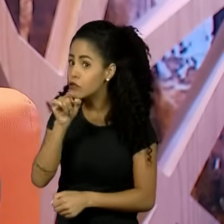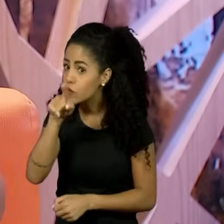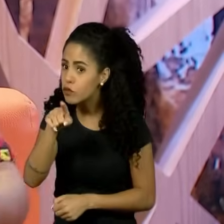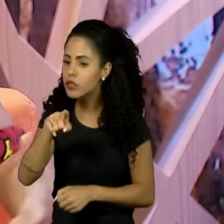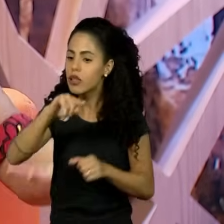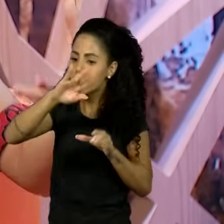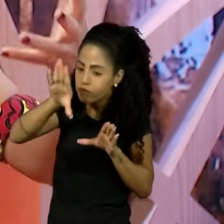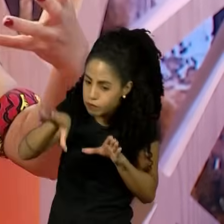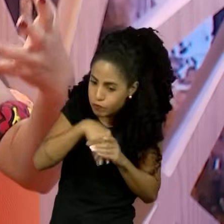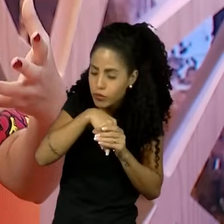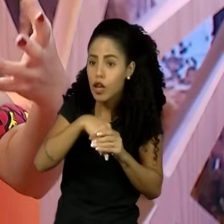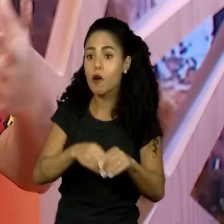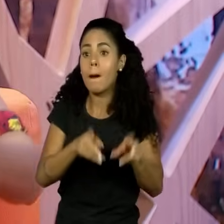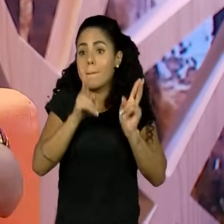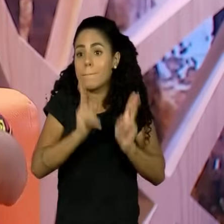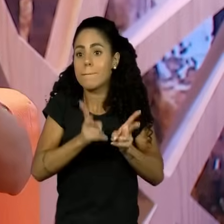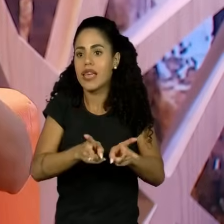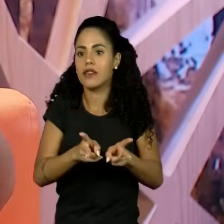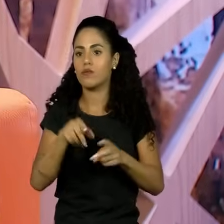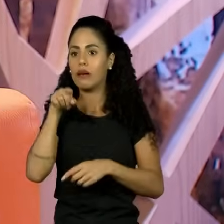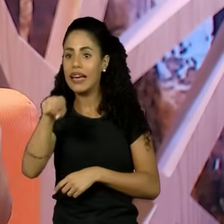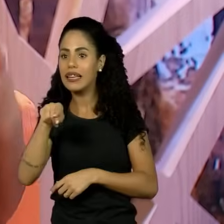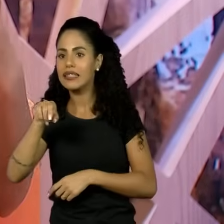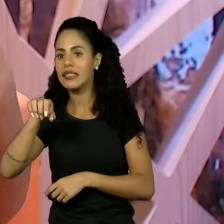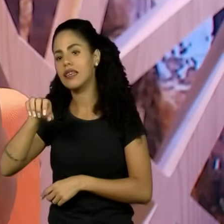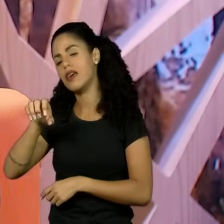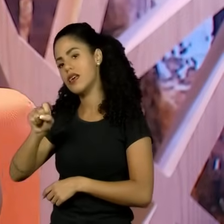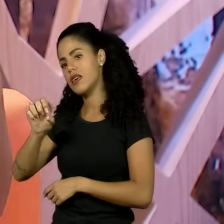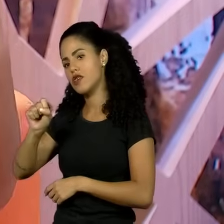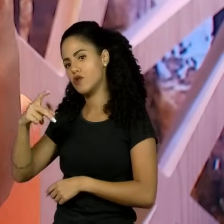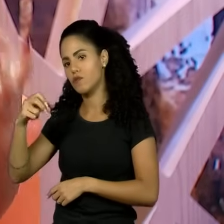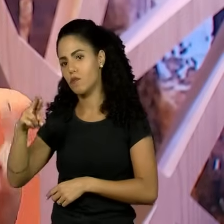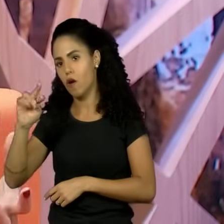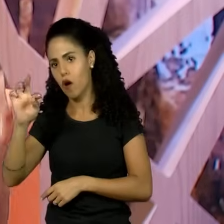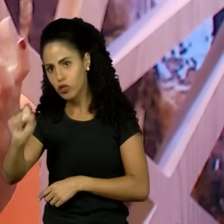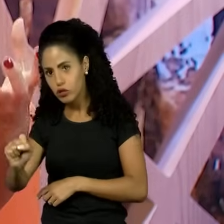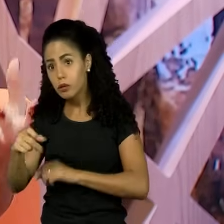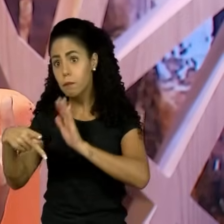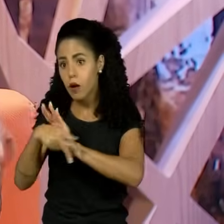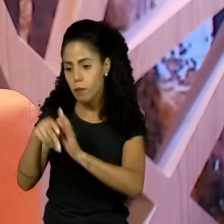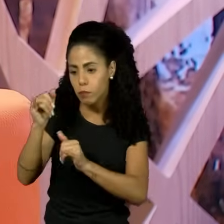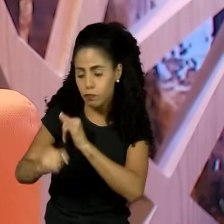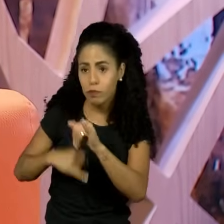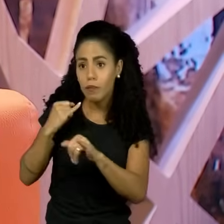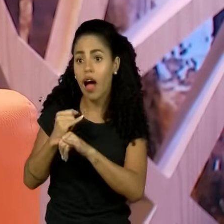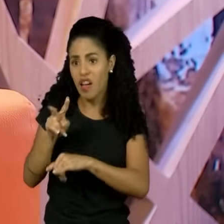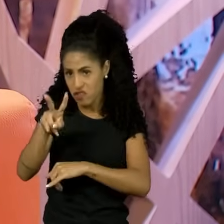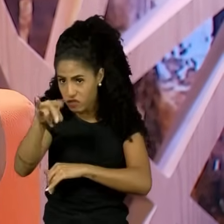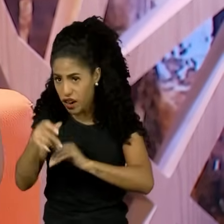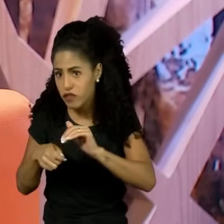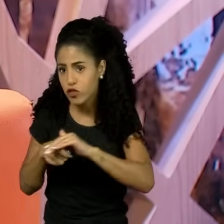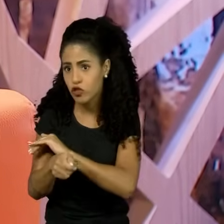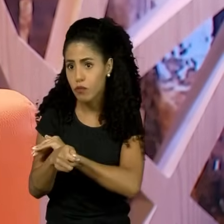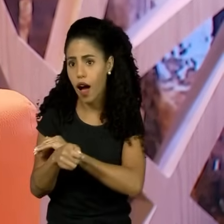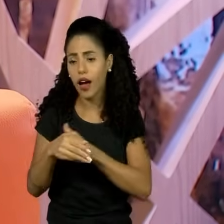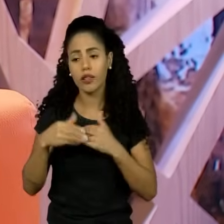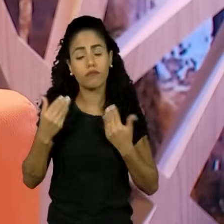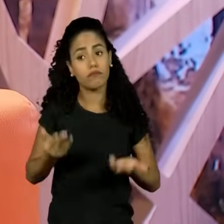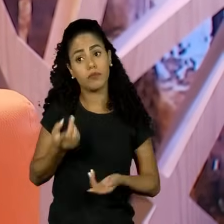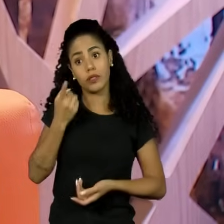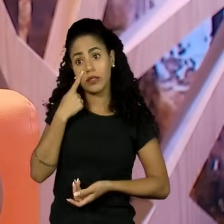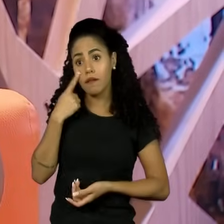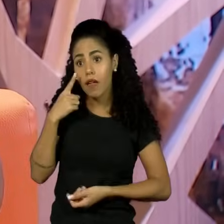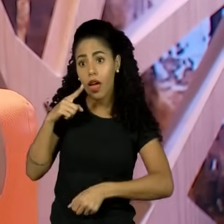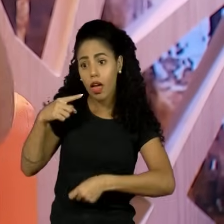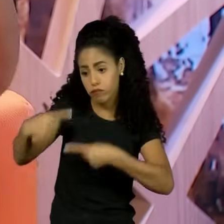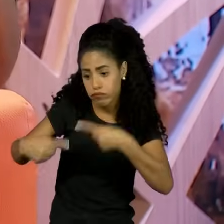de um mesmo pacote esportes e coloca isso como uma parte da pasta de investimento, a gente está falando que a gente vai precisar criar política pública